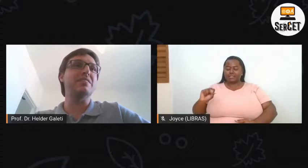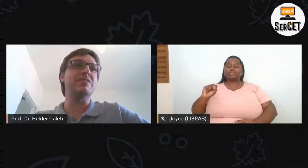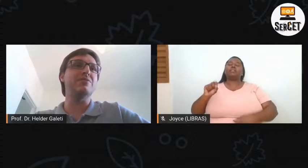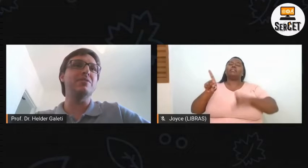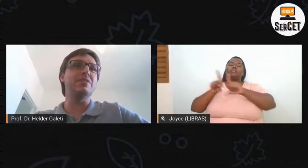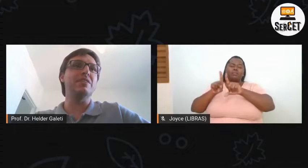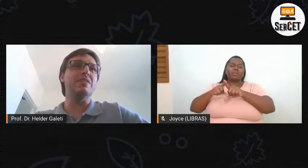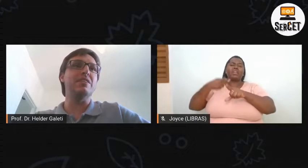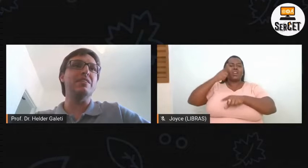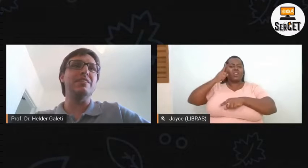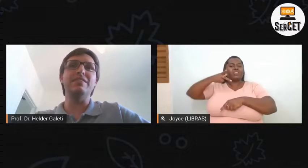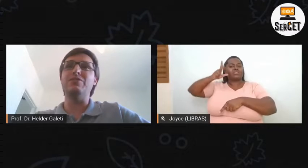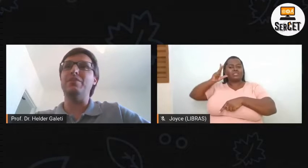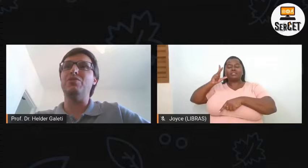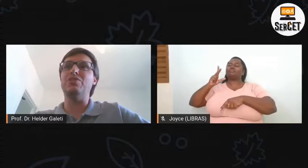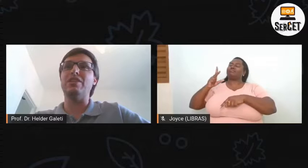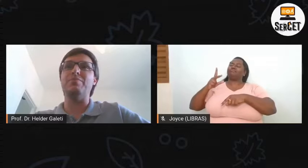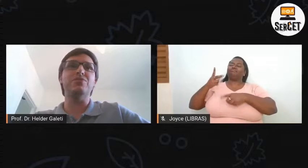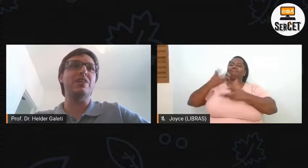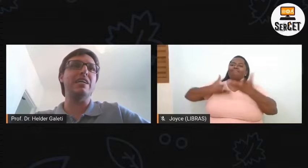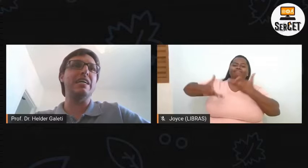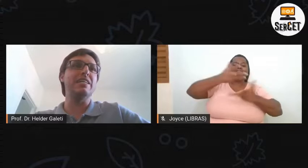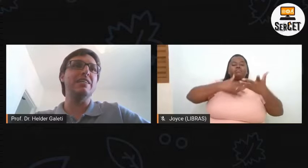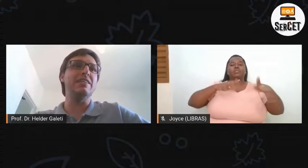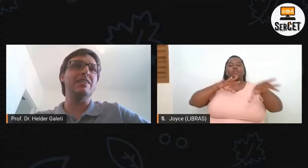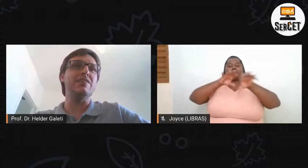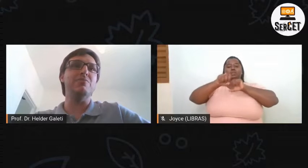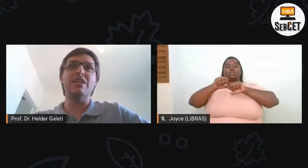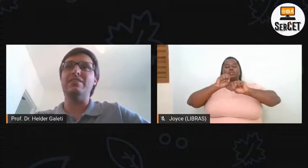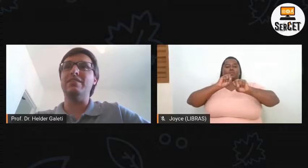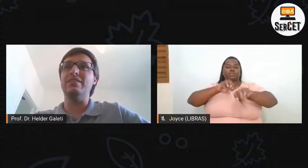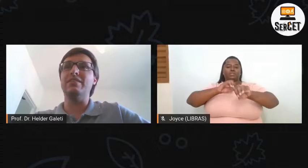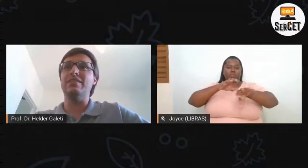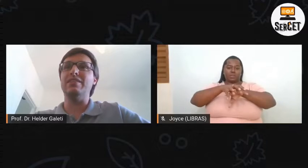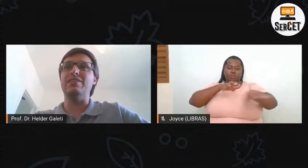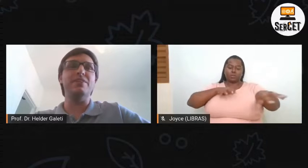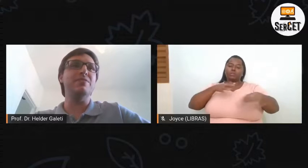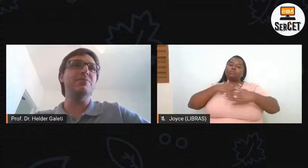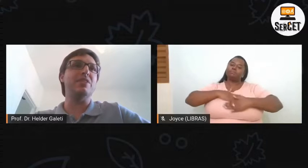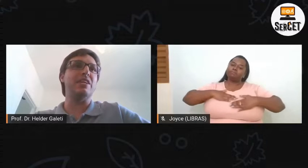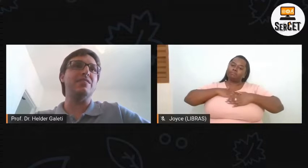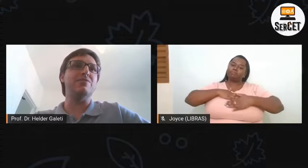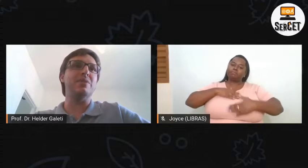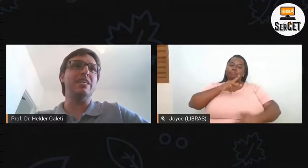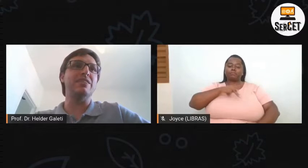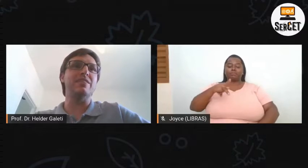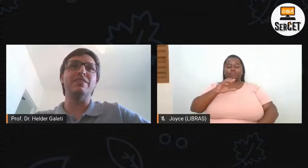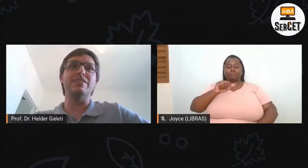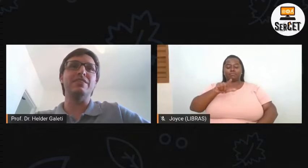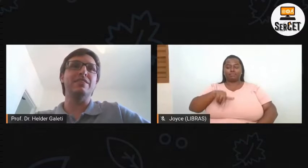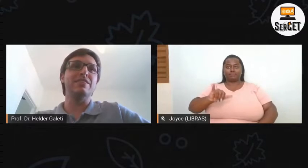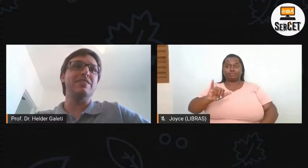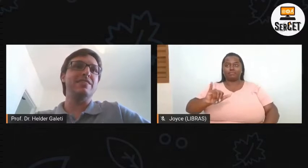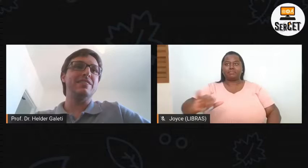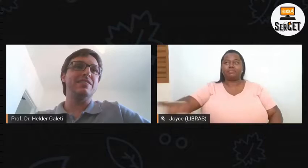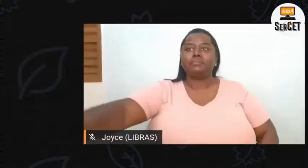a nossa formação em ensino remoto aqui. Professora Kali, é um prazer e fique à vontade.